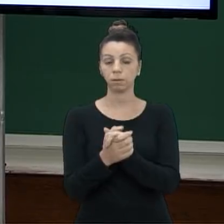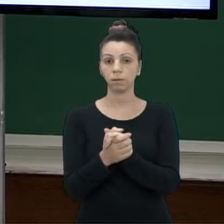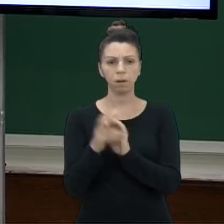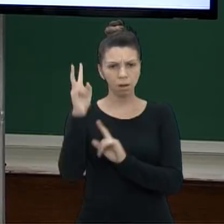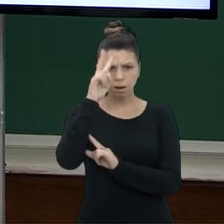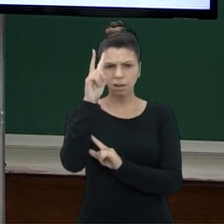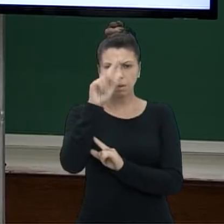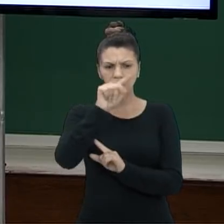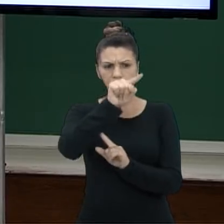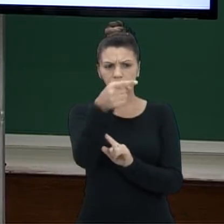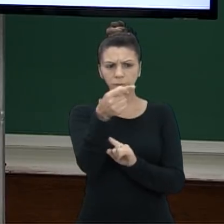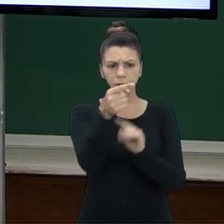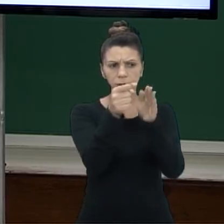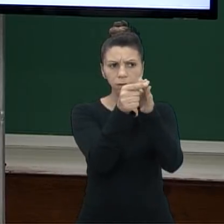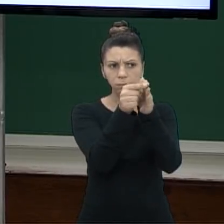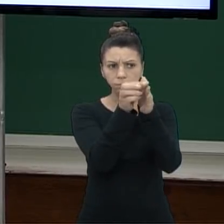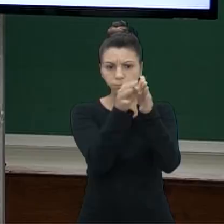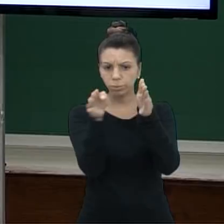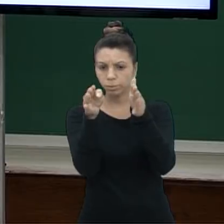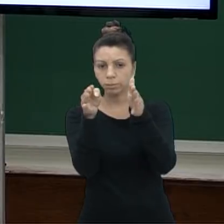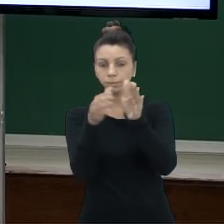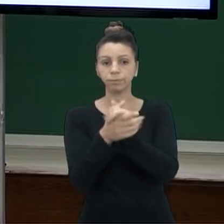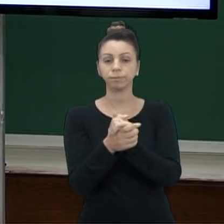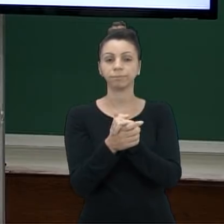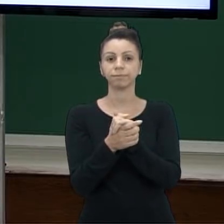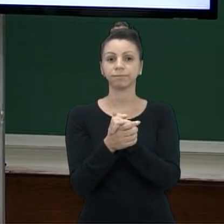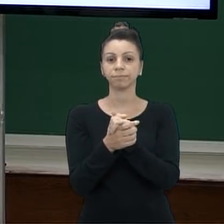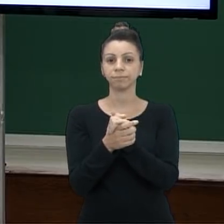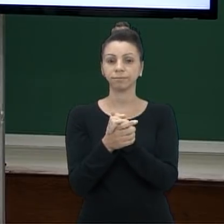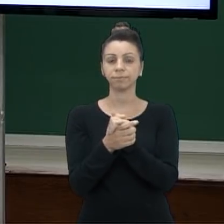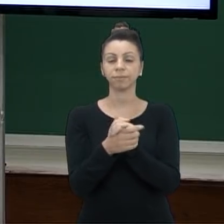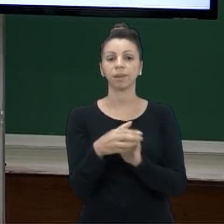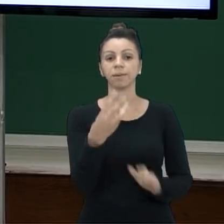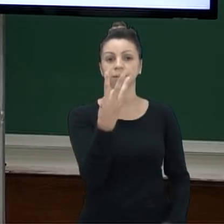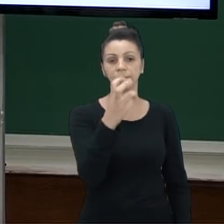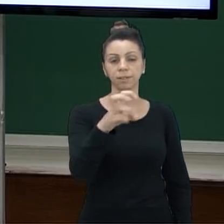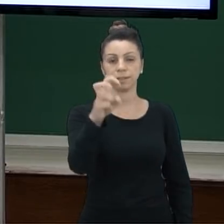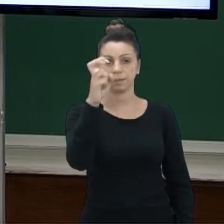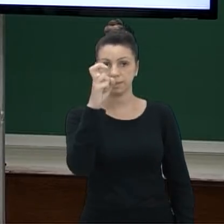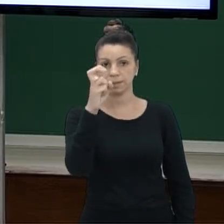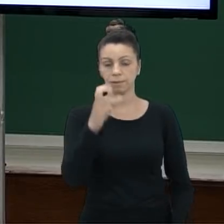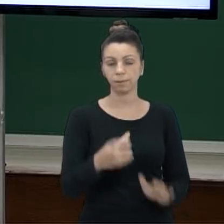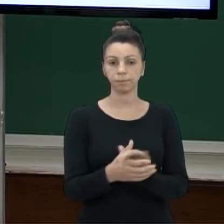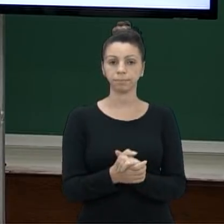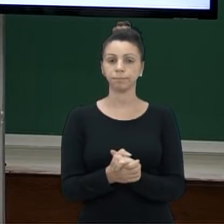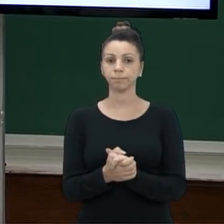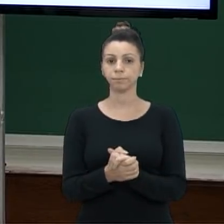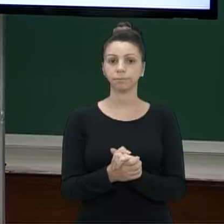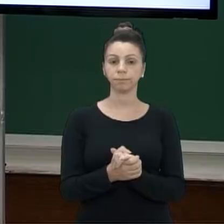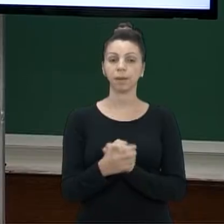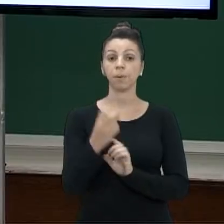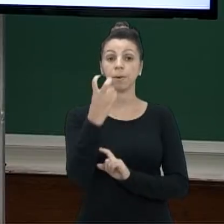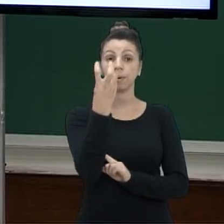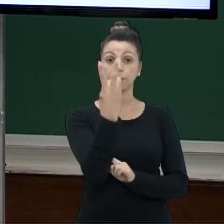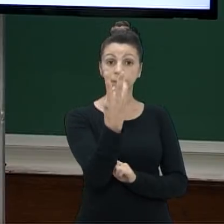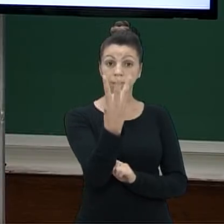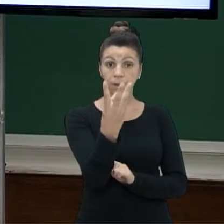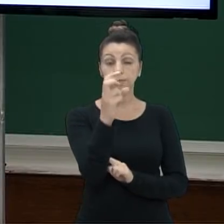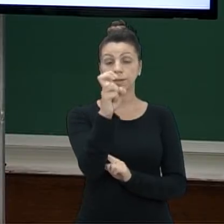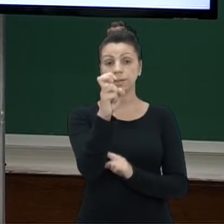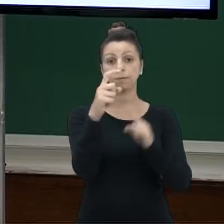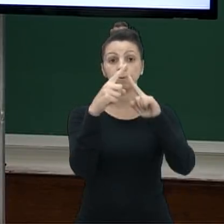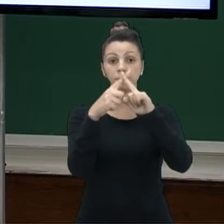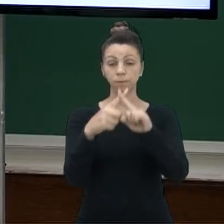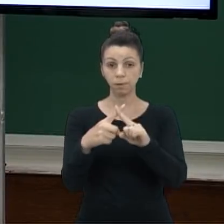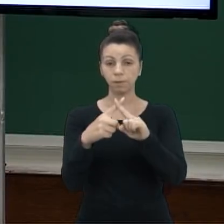vírgula. 35. 35 vezes 10, 350. Agora, 350